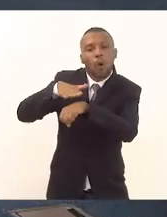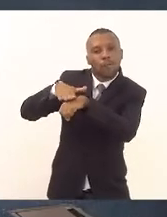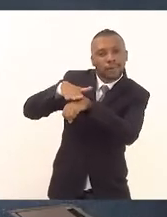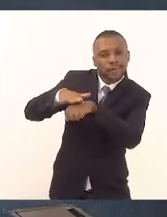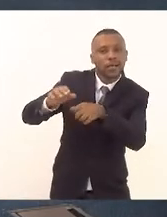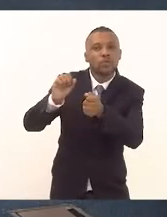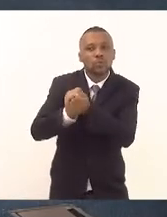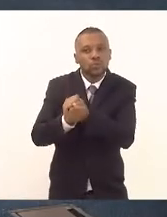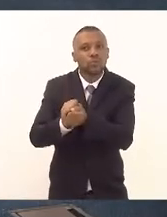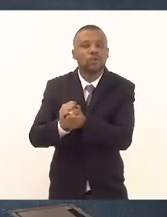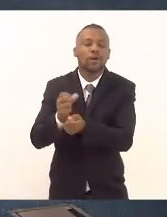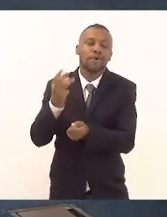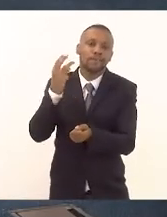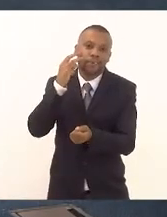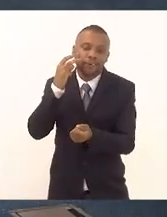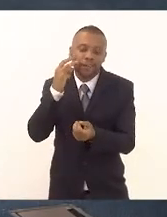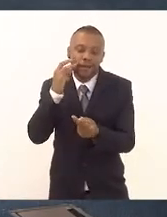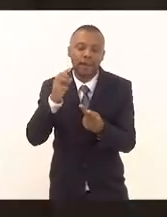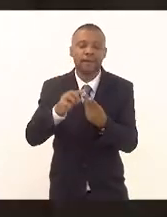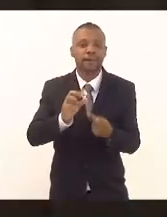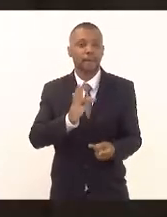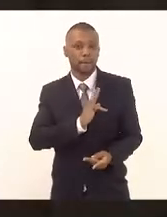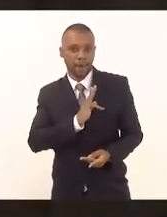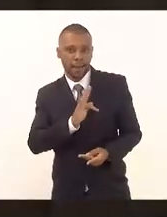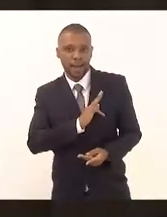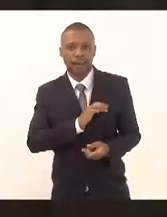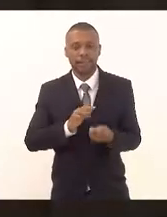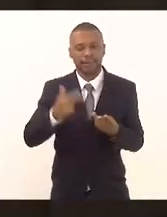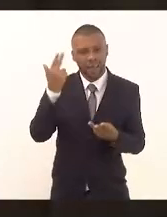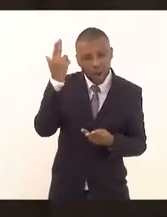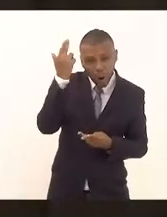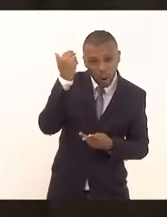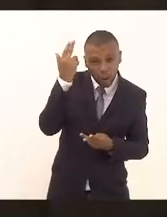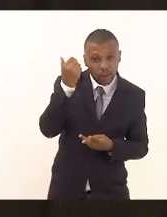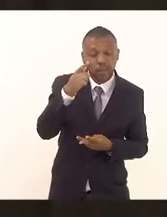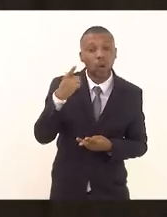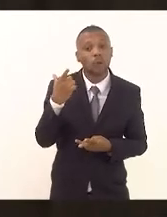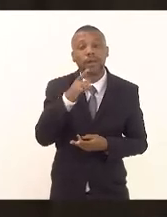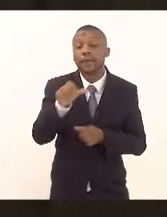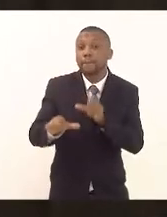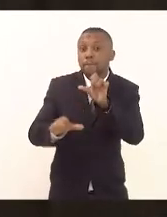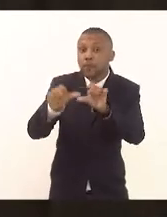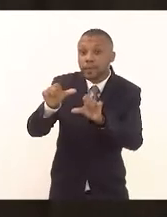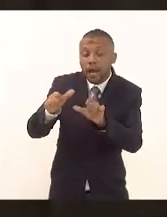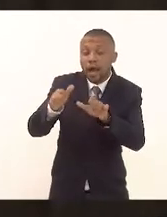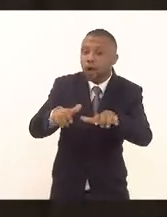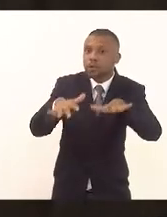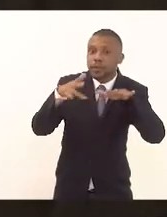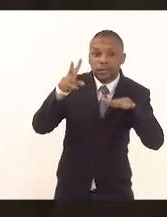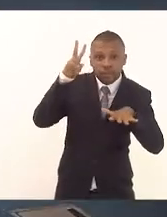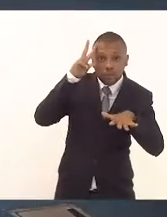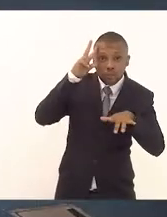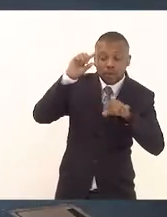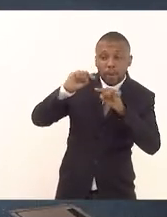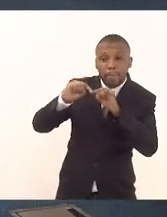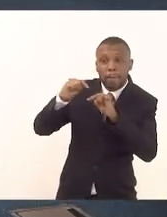Tata, Marta, então, Eleomar, se a gente consegue transferir a audiência de segunda para outra segunda com o tema que fala